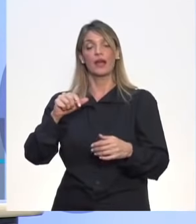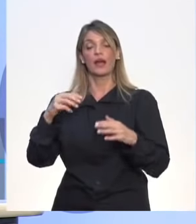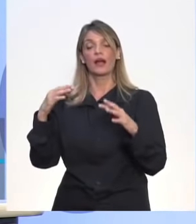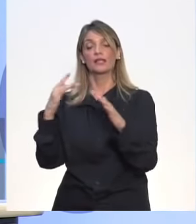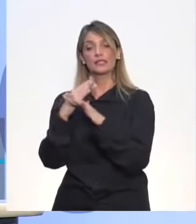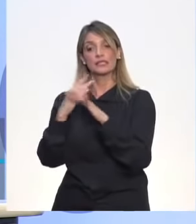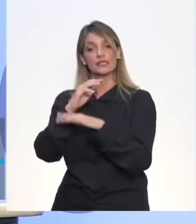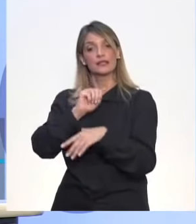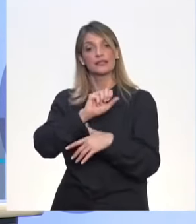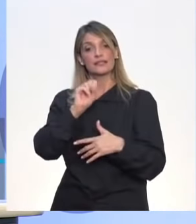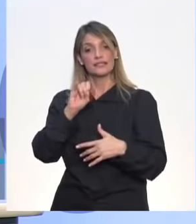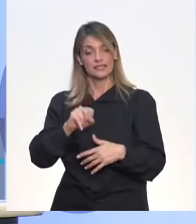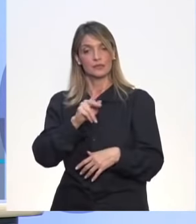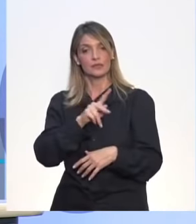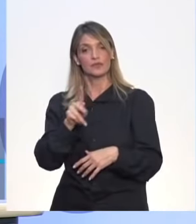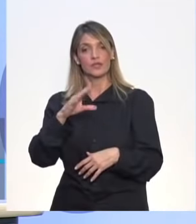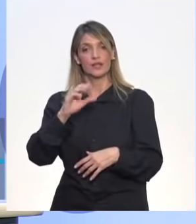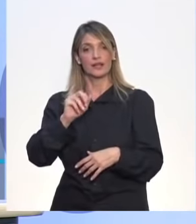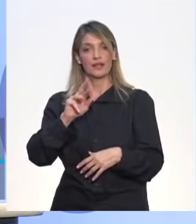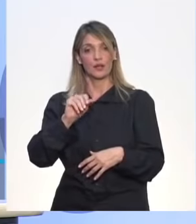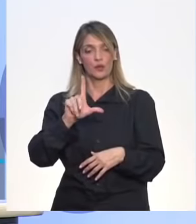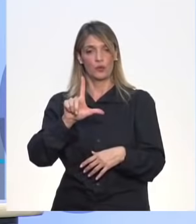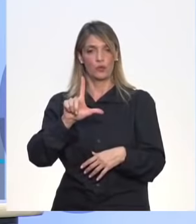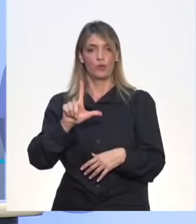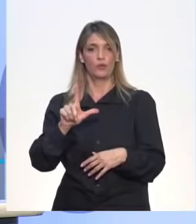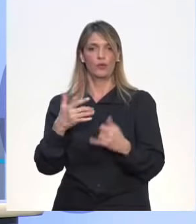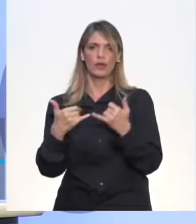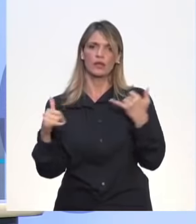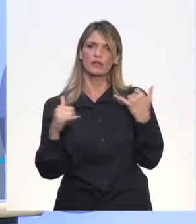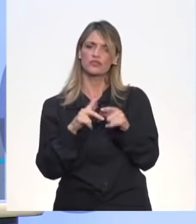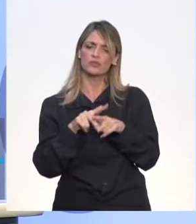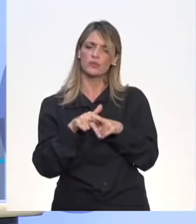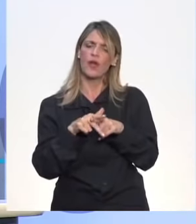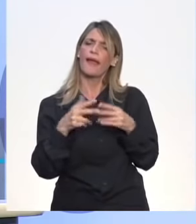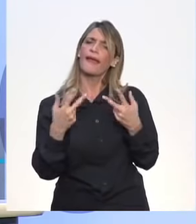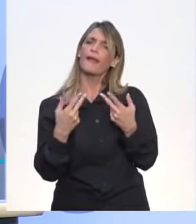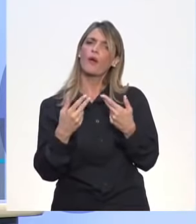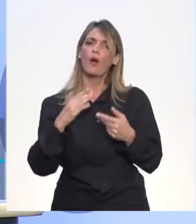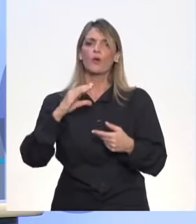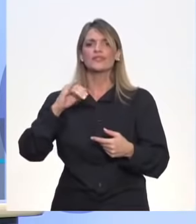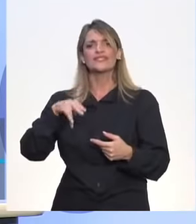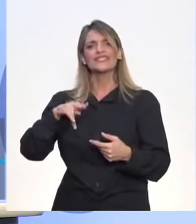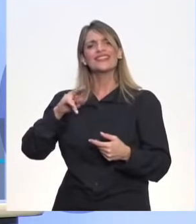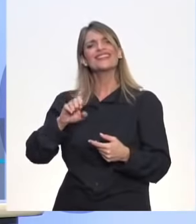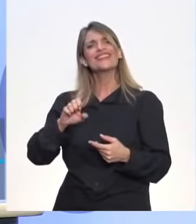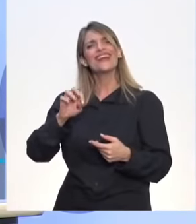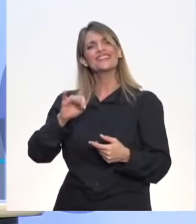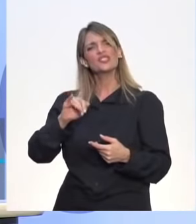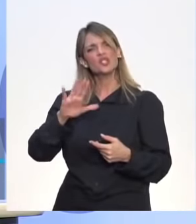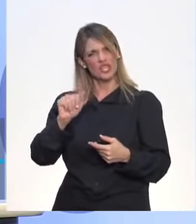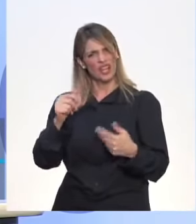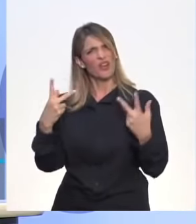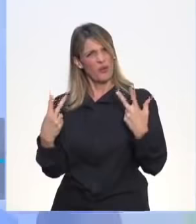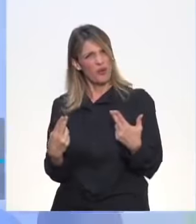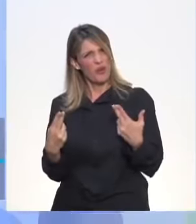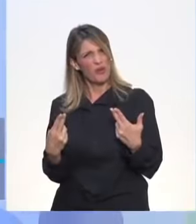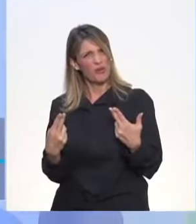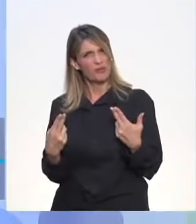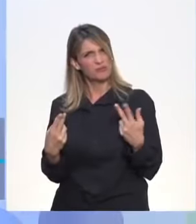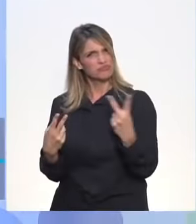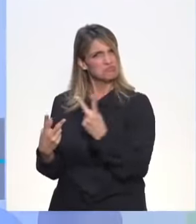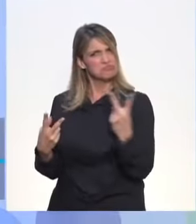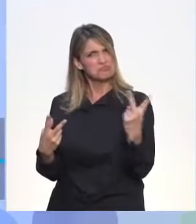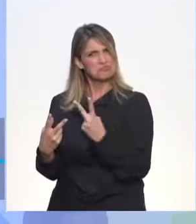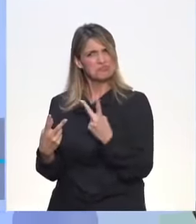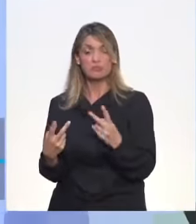São da professora Carolina é só perguntando se energia mecânica igual a energia cinética Eu também me confundo as vezes a Então essa